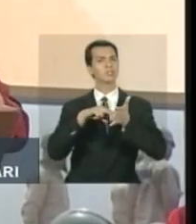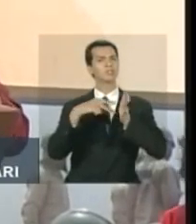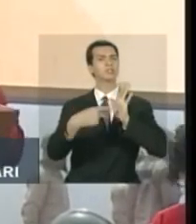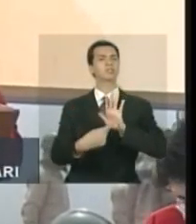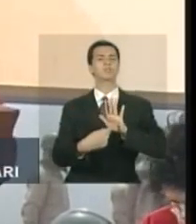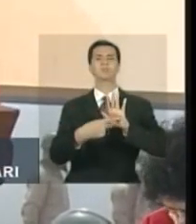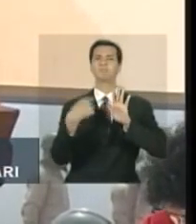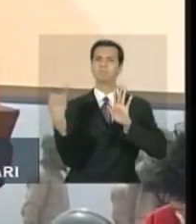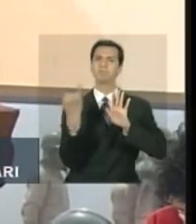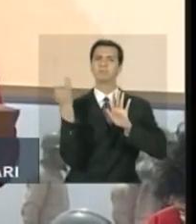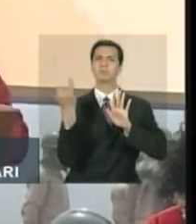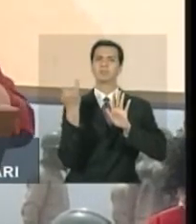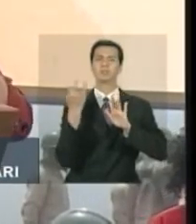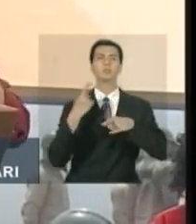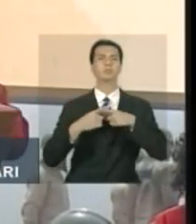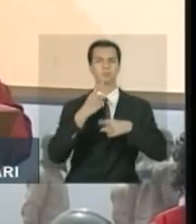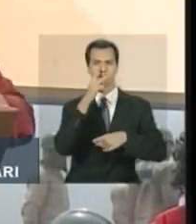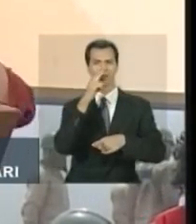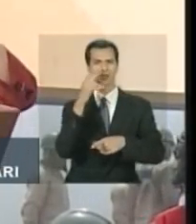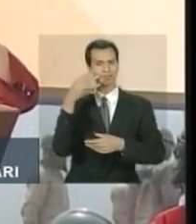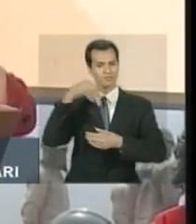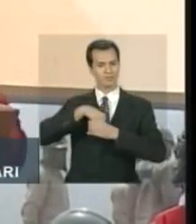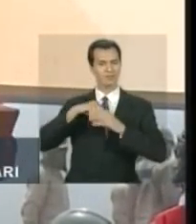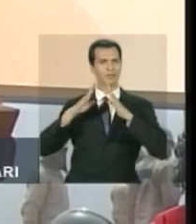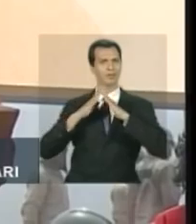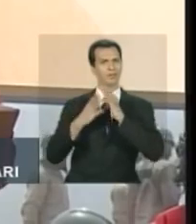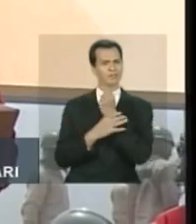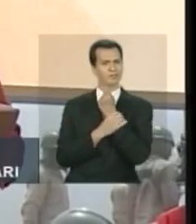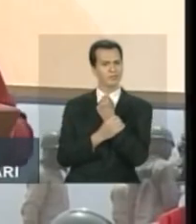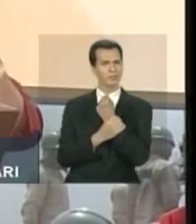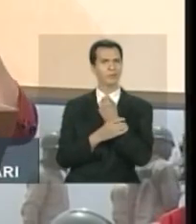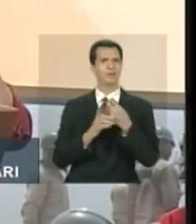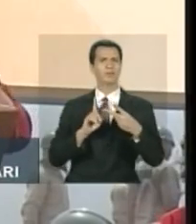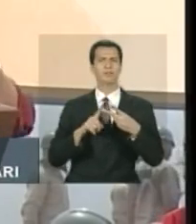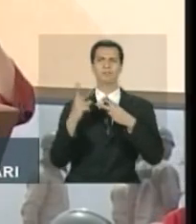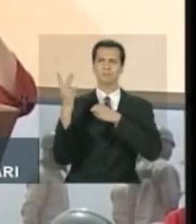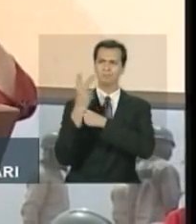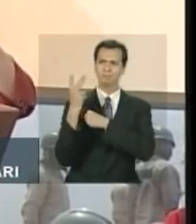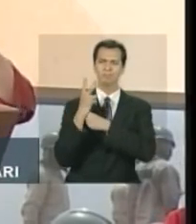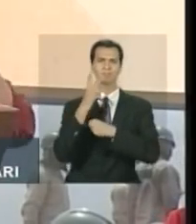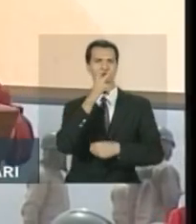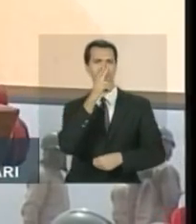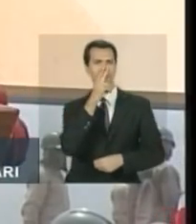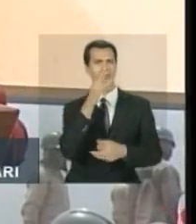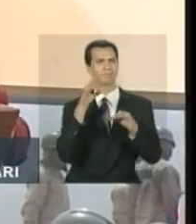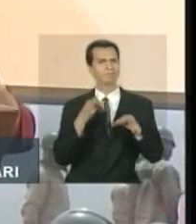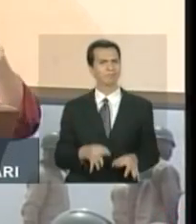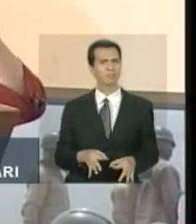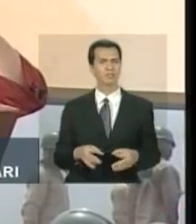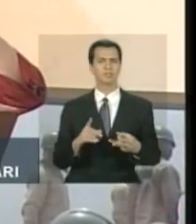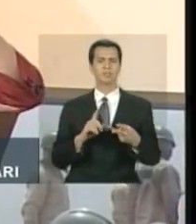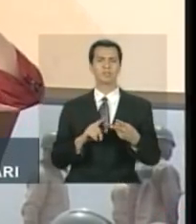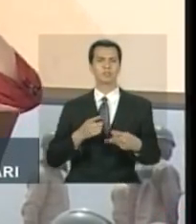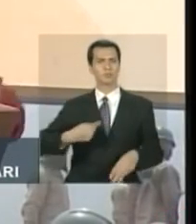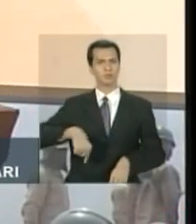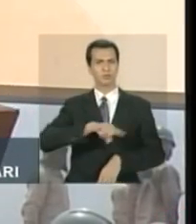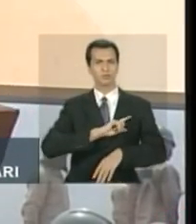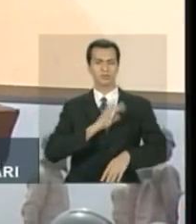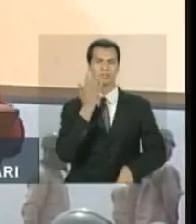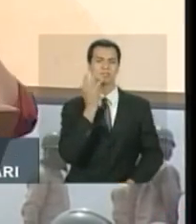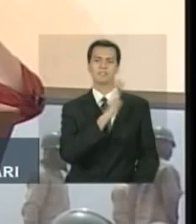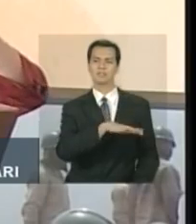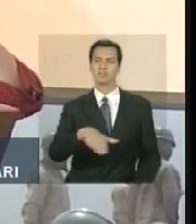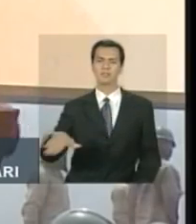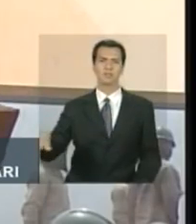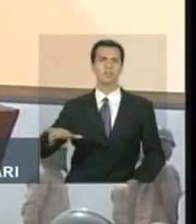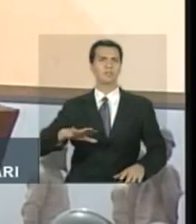de segurança, a garantia de proteção, a garantia de acolhimento para as nossas crianças,